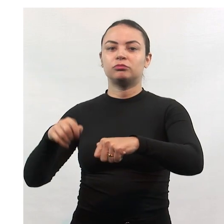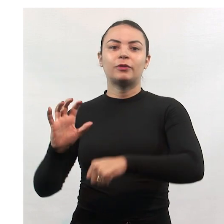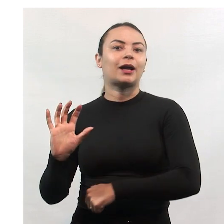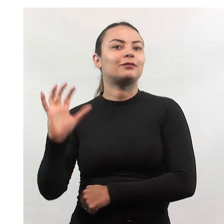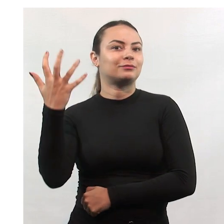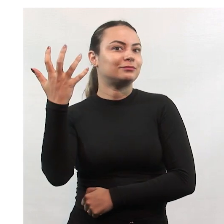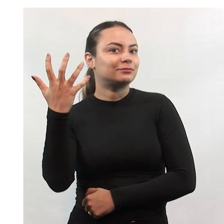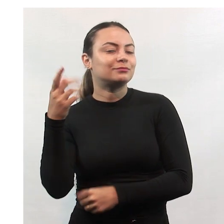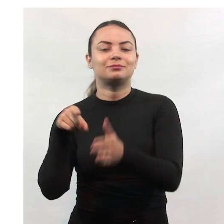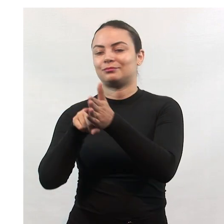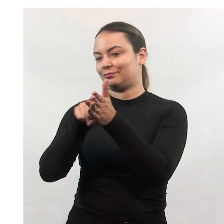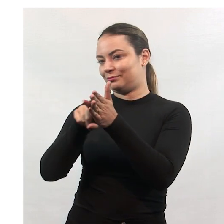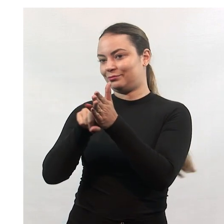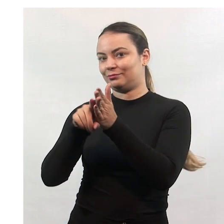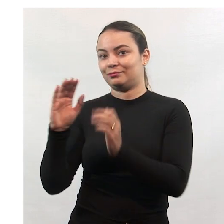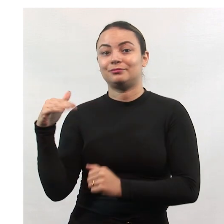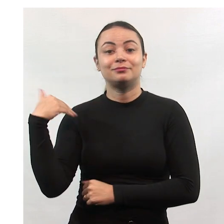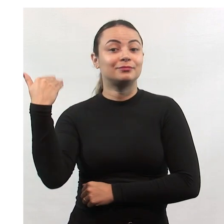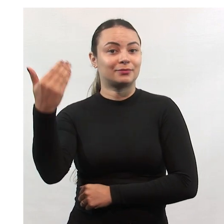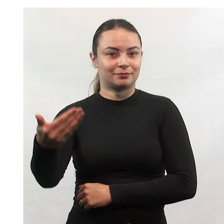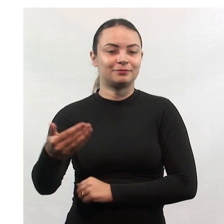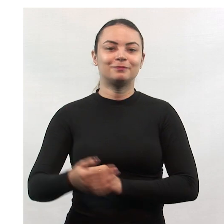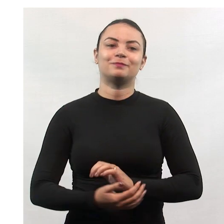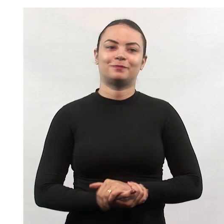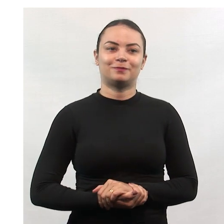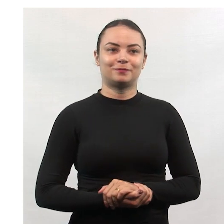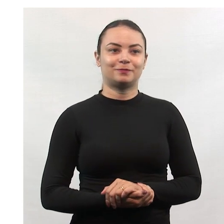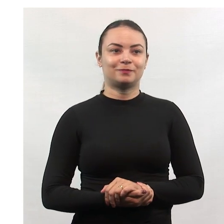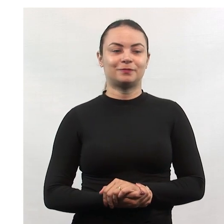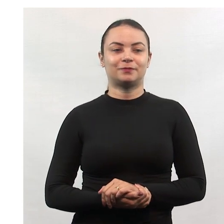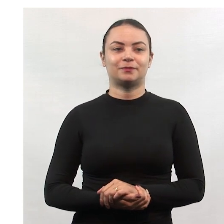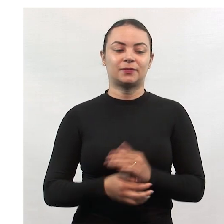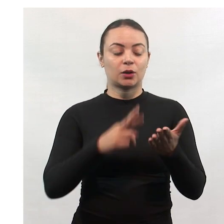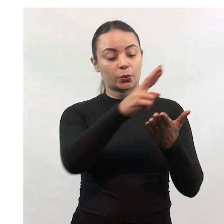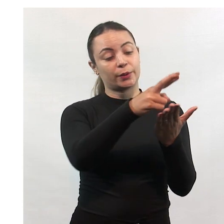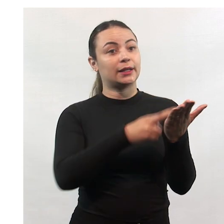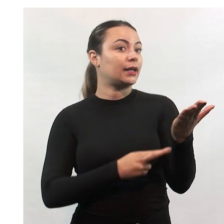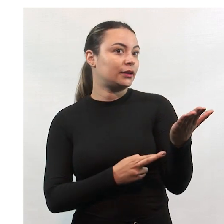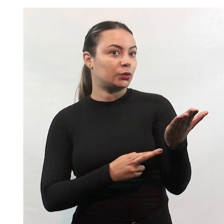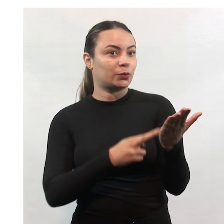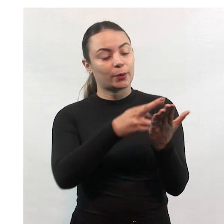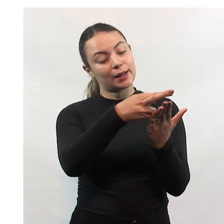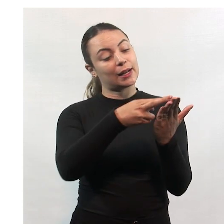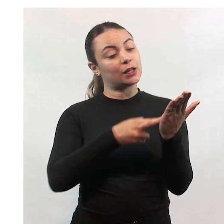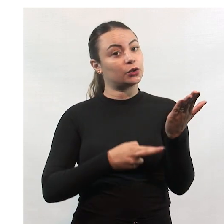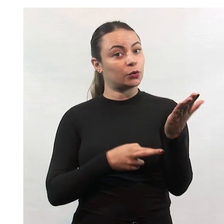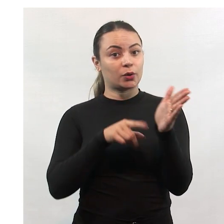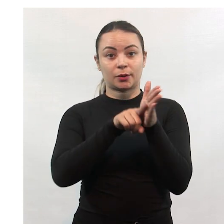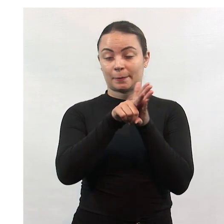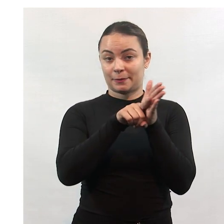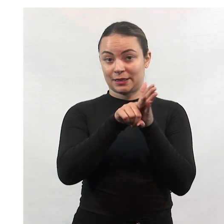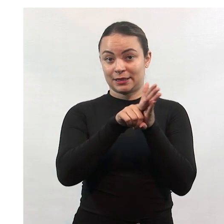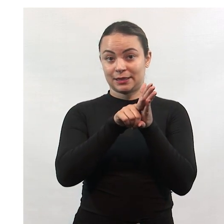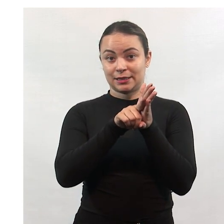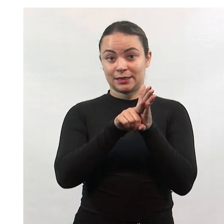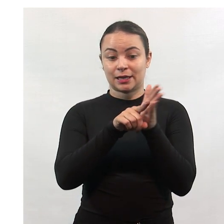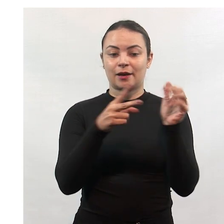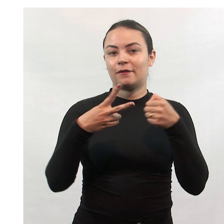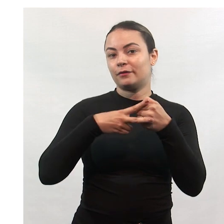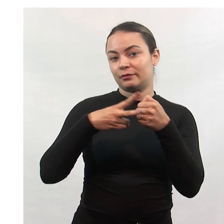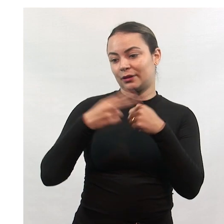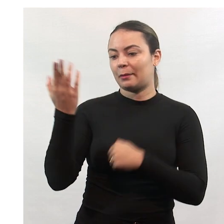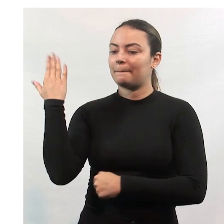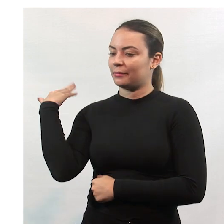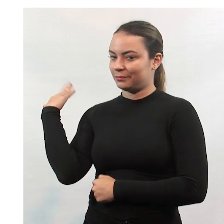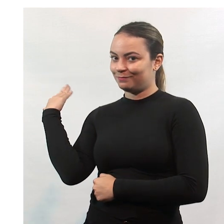onde você sumariza os achados, né, da tua pesquisa, ele vem no tempo passado, porque a pesquisa já